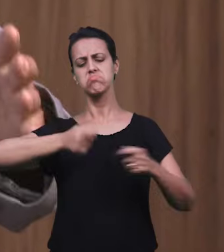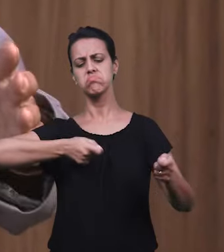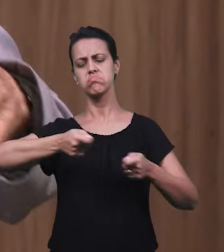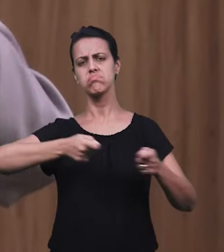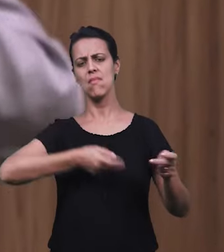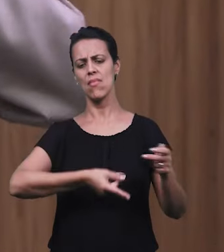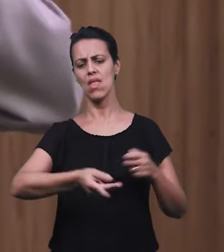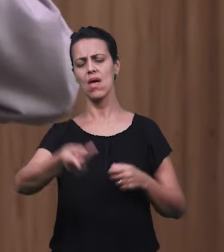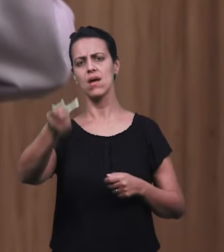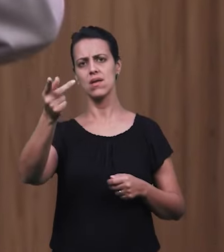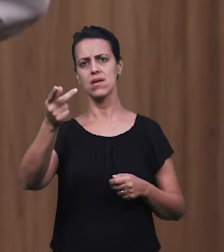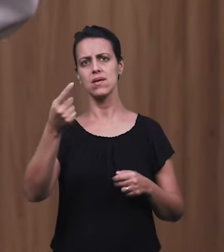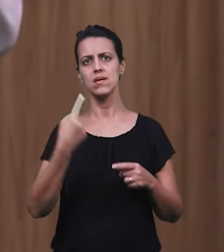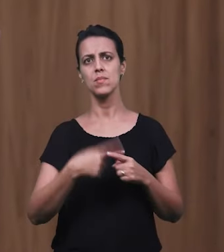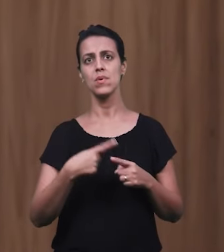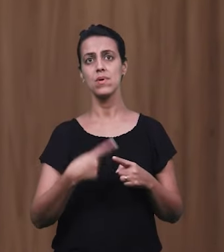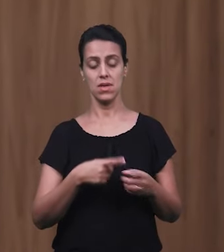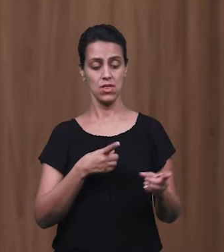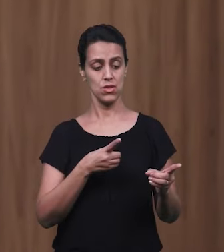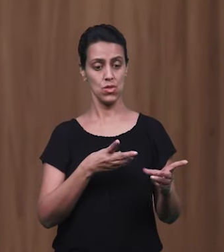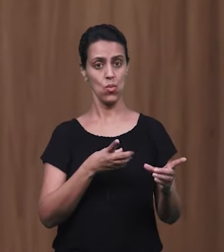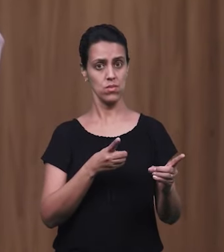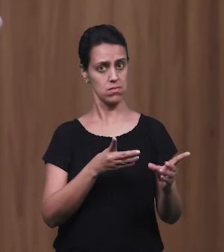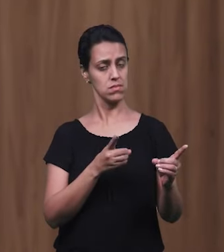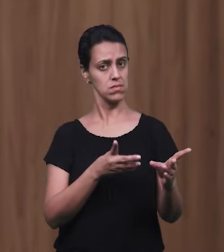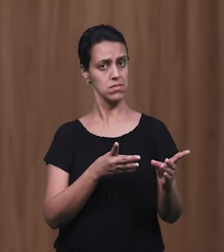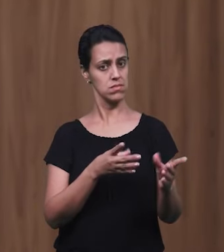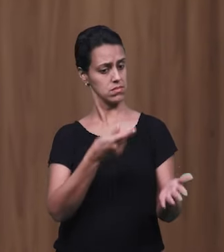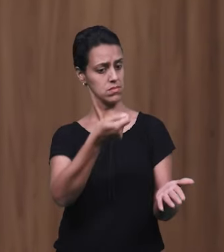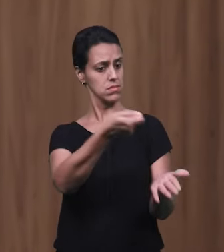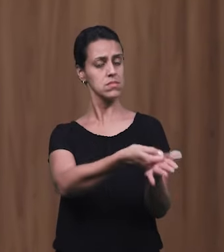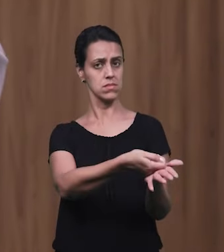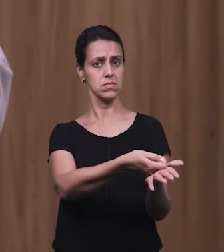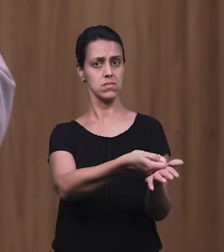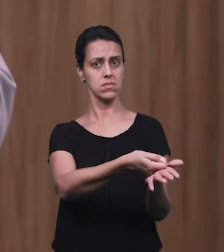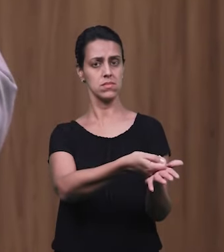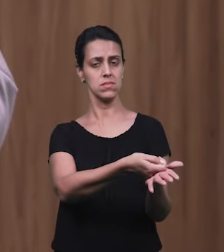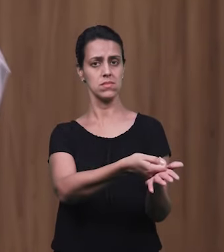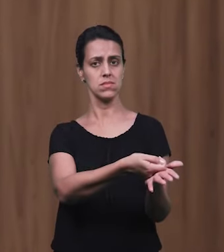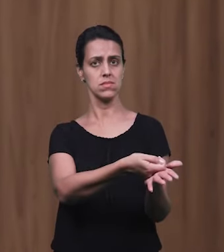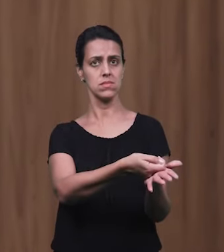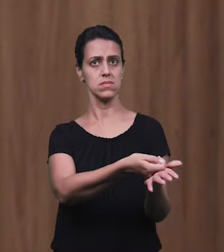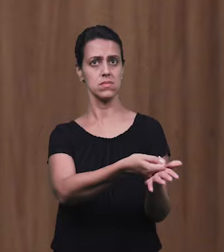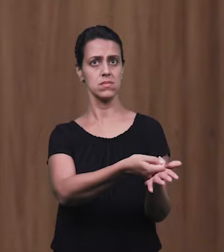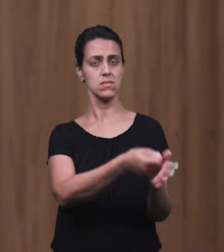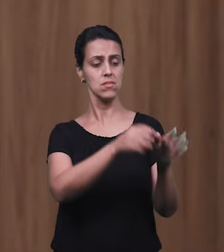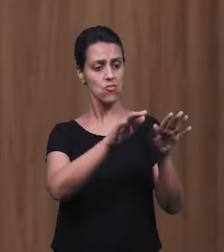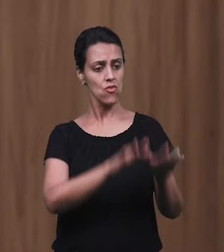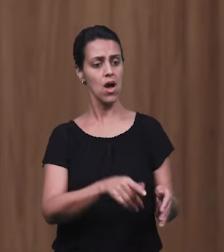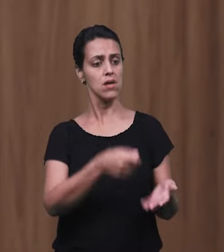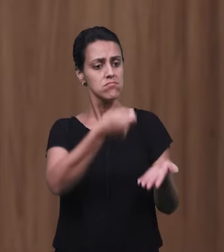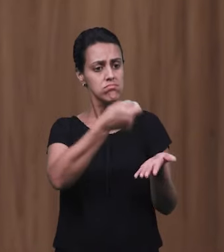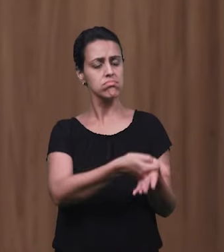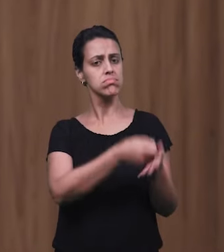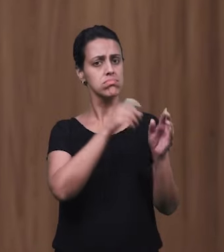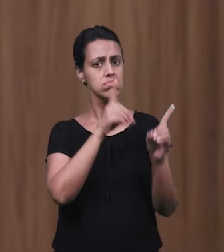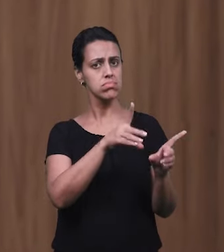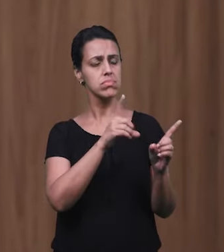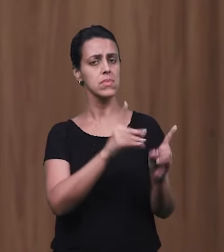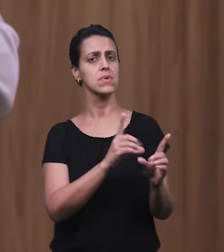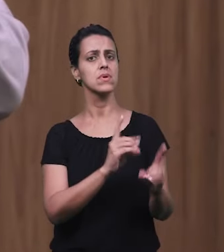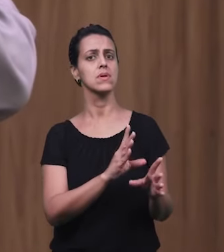tem começo, nem fim. Então, a doutrina que se estabelece nesse momento, ela se estabelece em